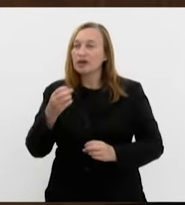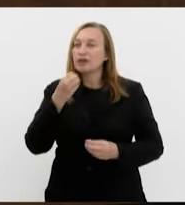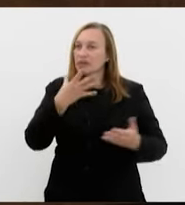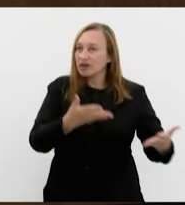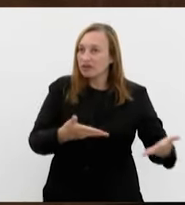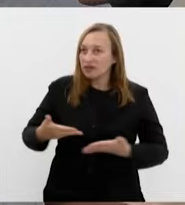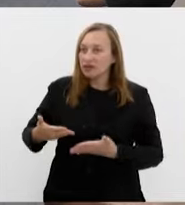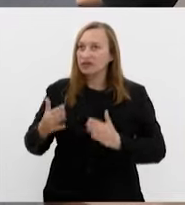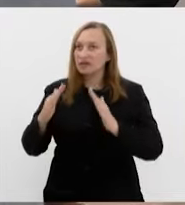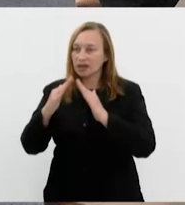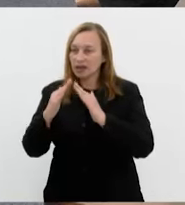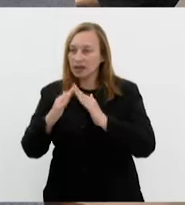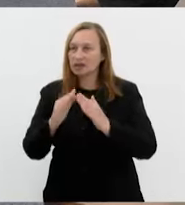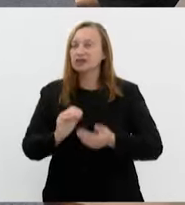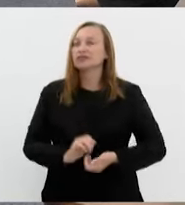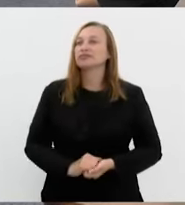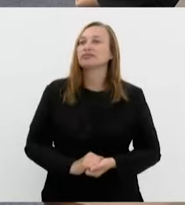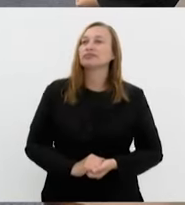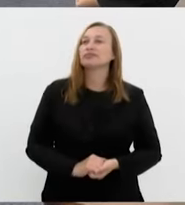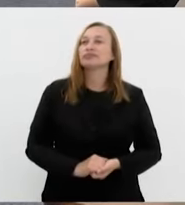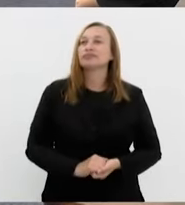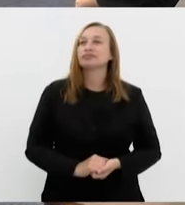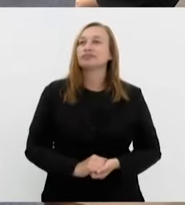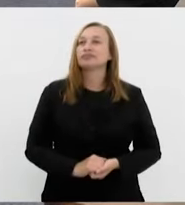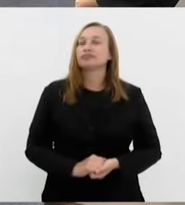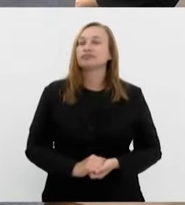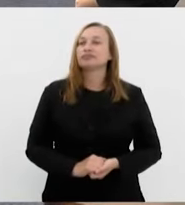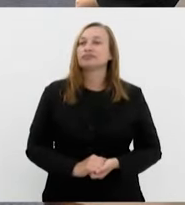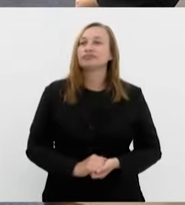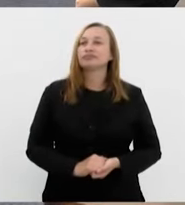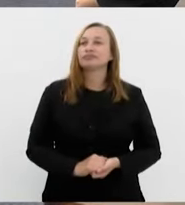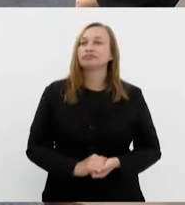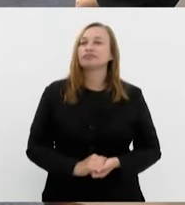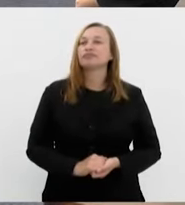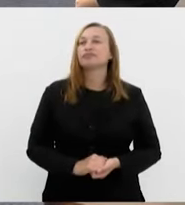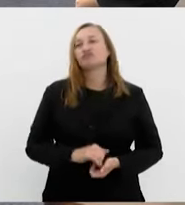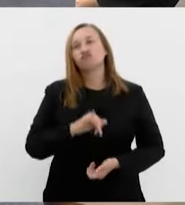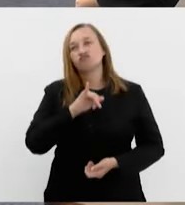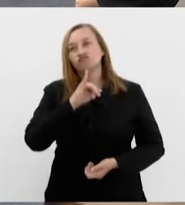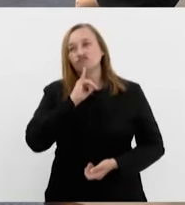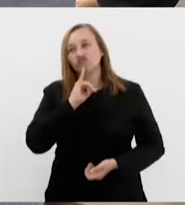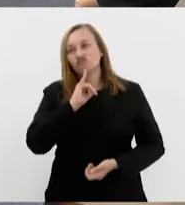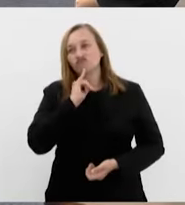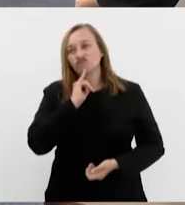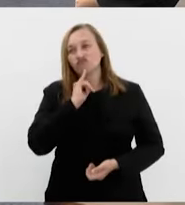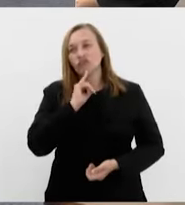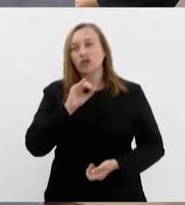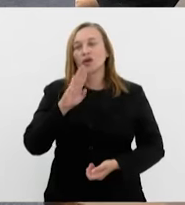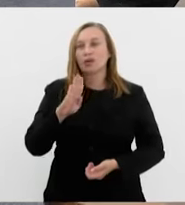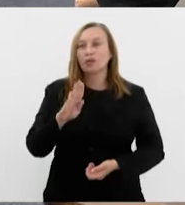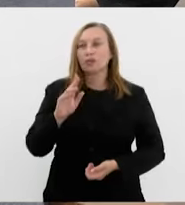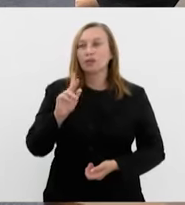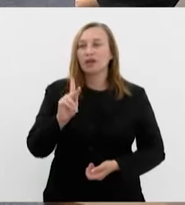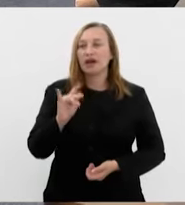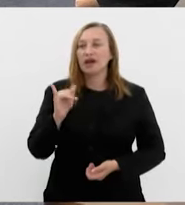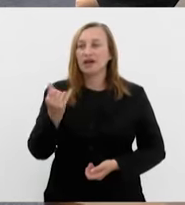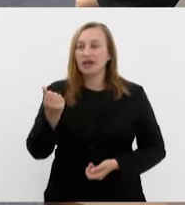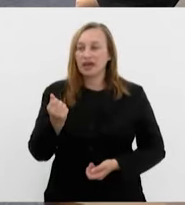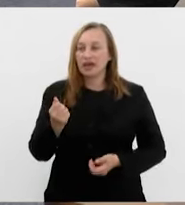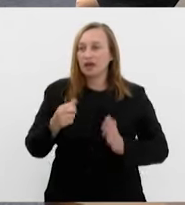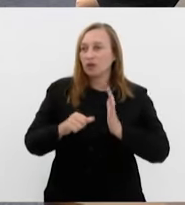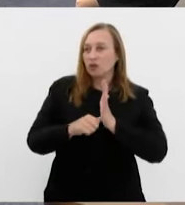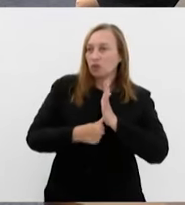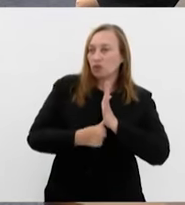essa casa, Emerson. Não é? Infelizmente, o Bahia levou